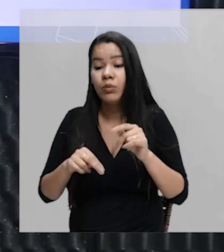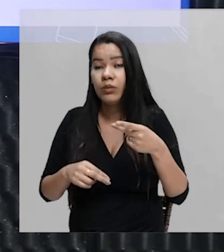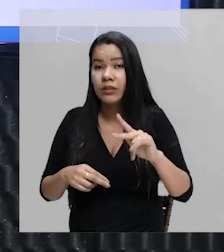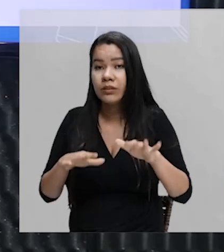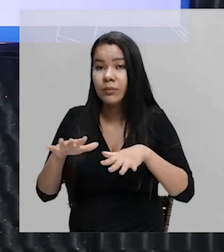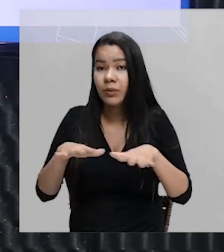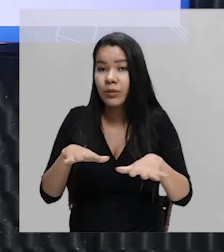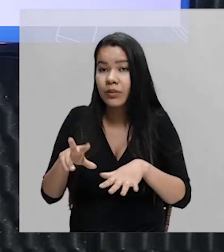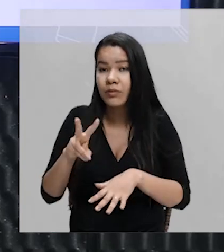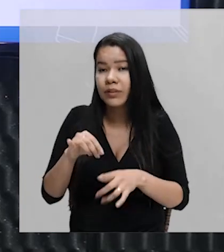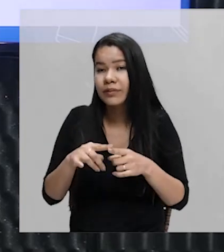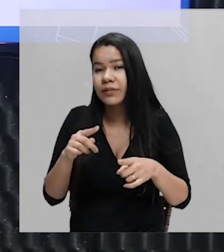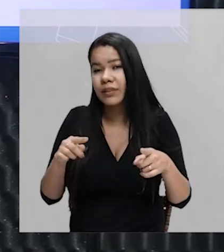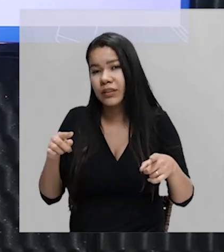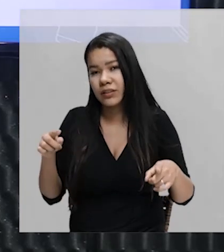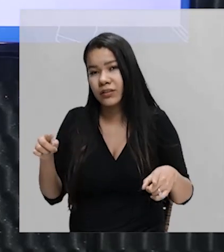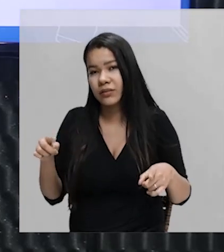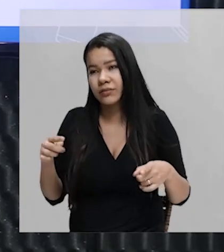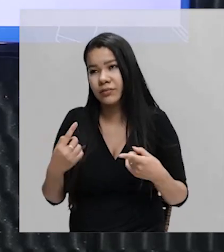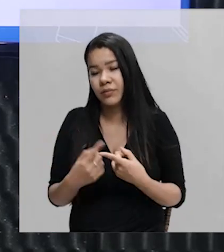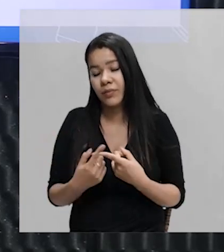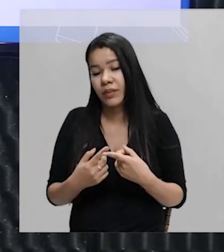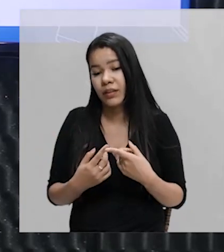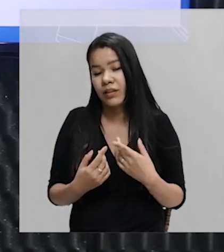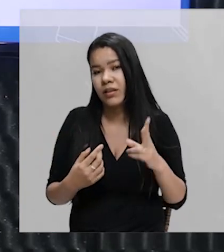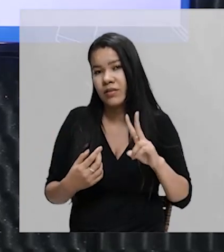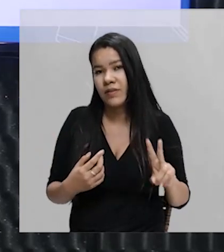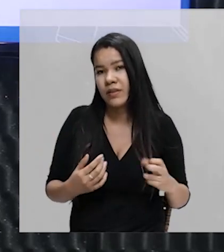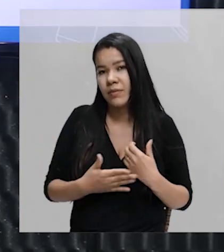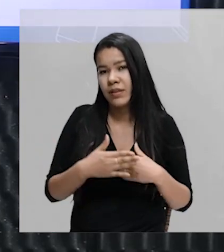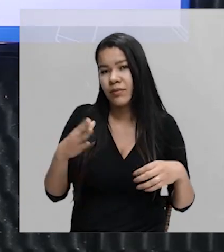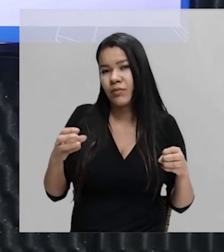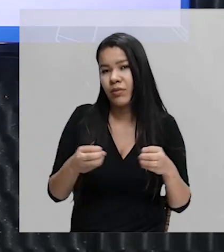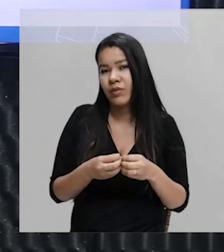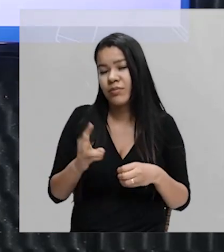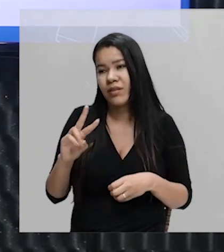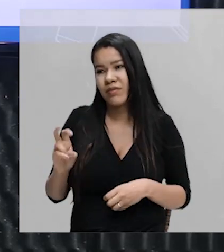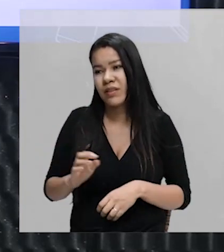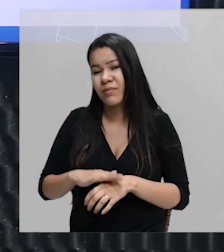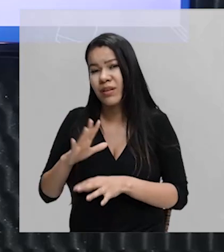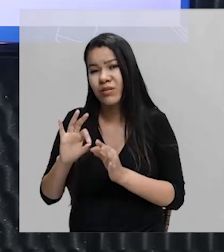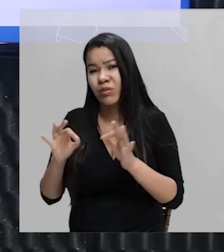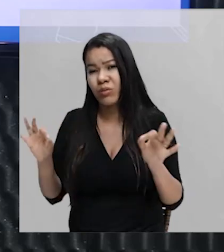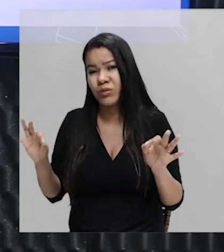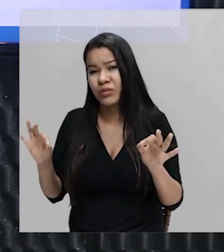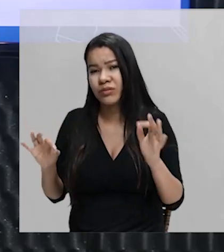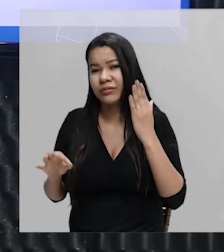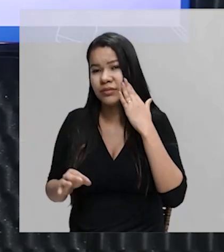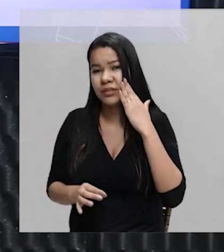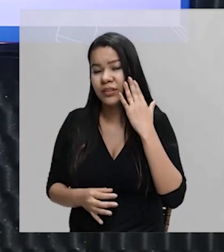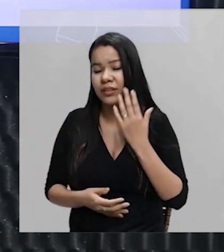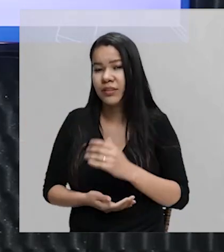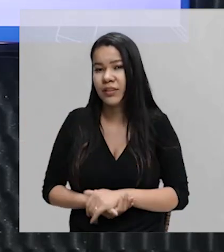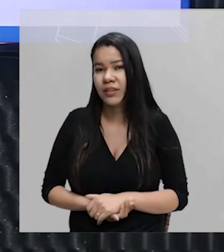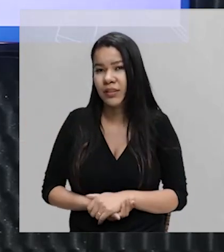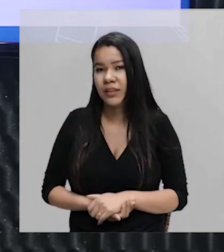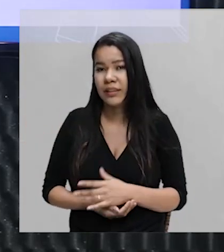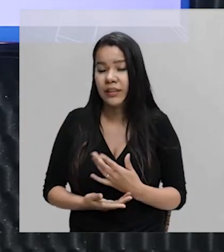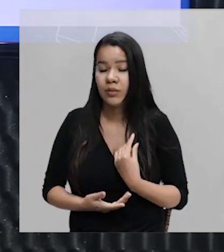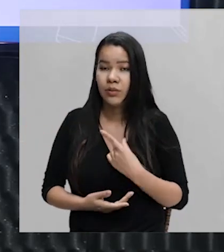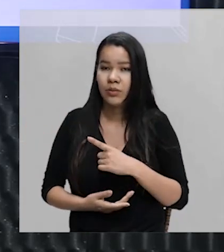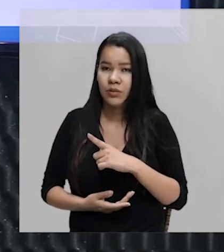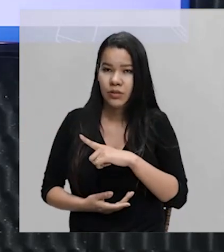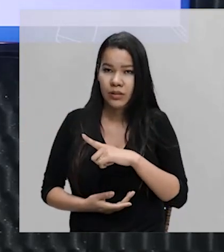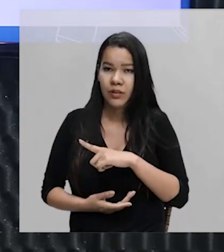fluxo magnético ele vai variando, porque hora vai estar mais próximo e hora vai estar mais distante, tá certo? Então, nós temos